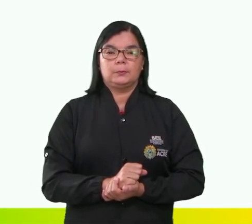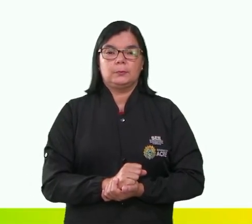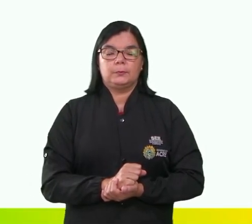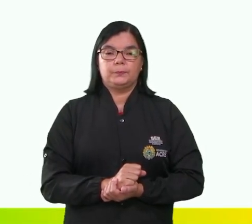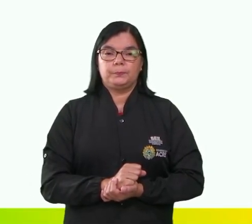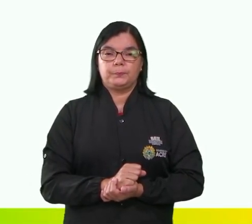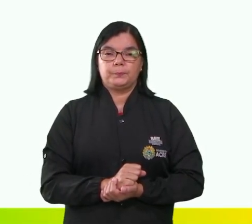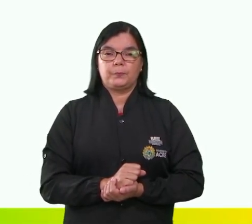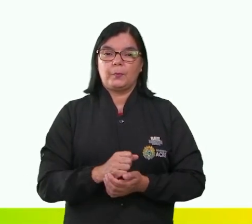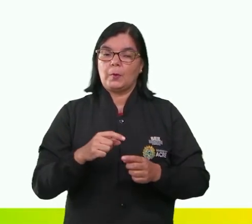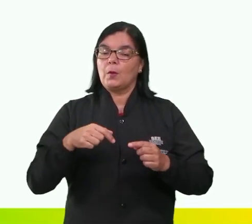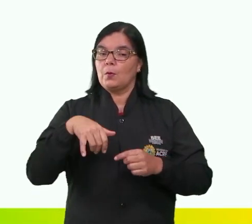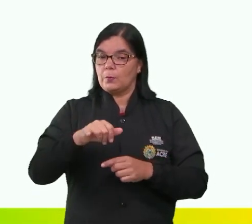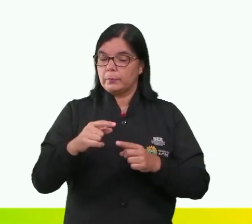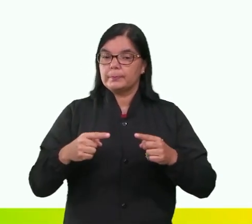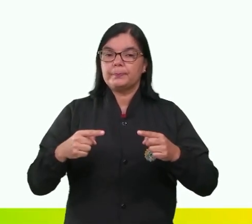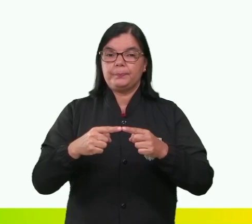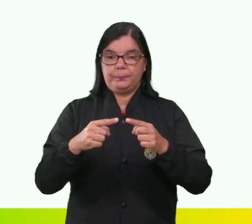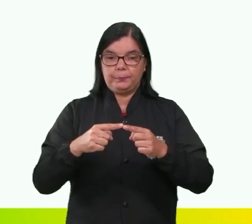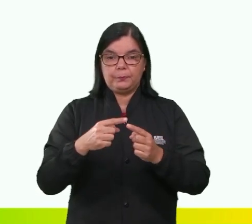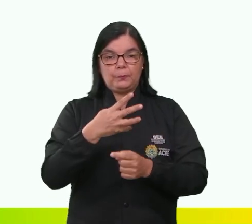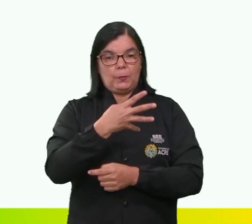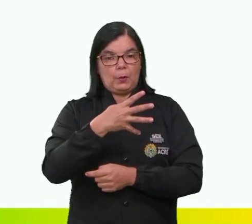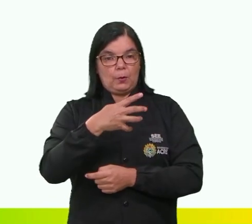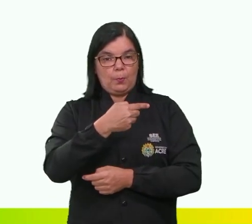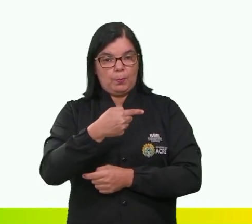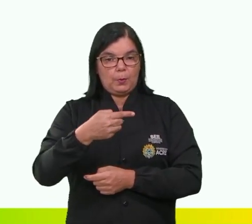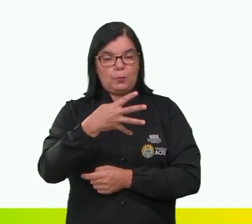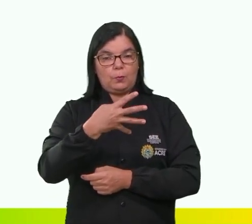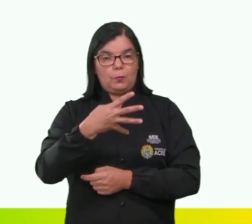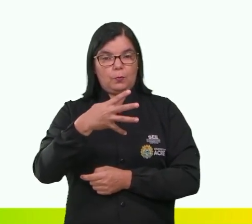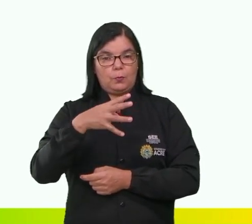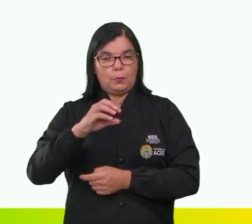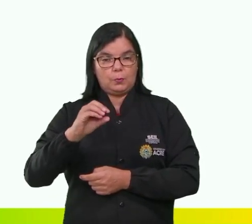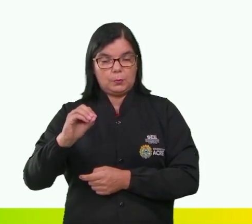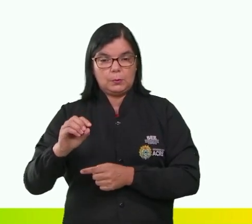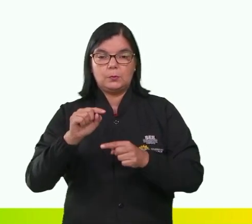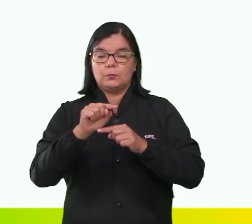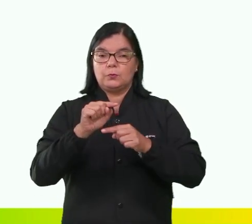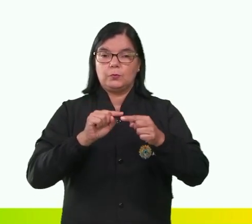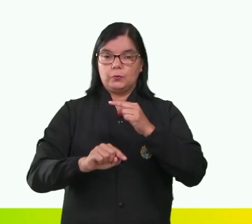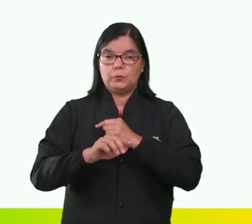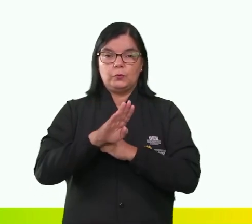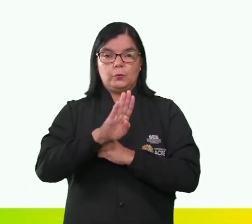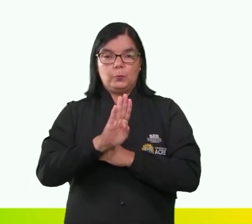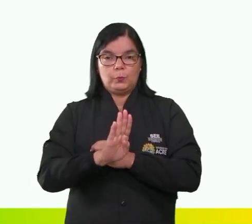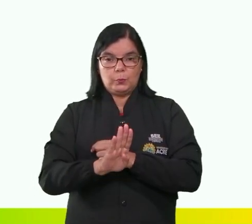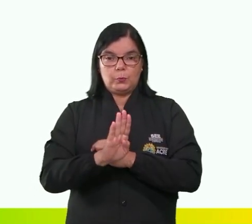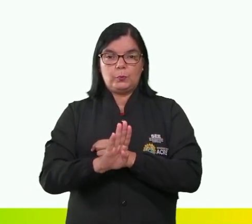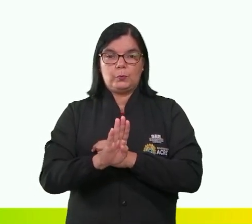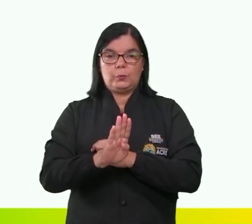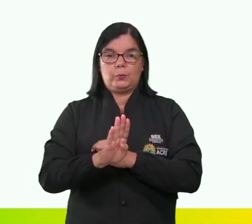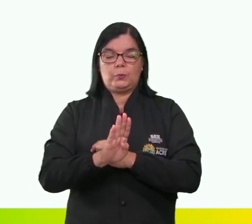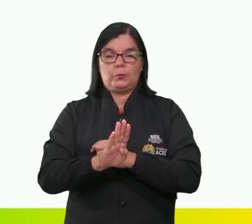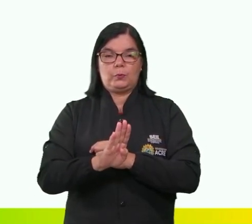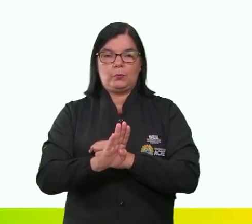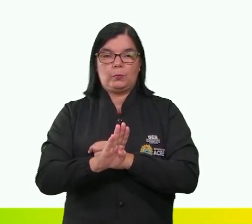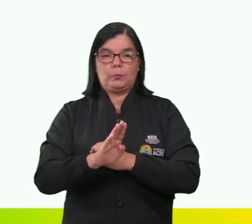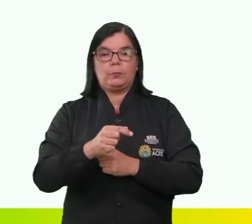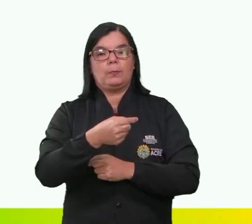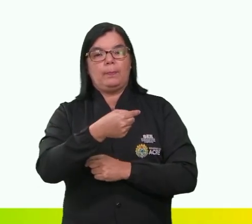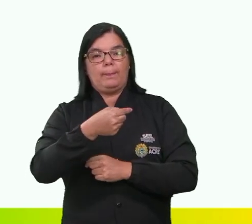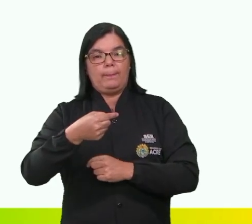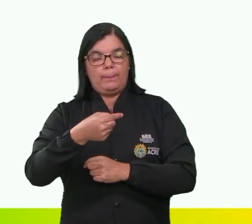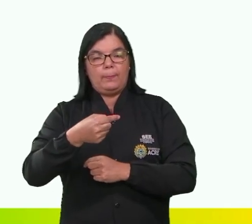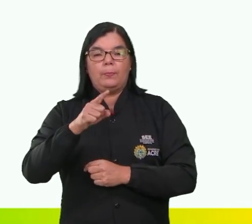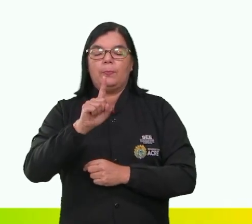Colocando aqui o y de vértice, menos 400, dividido por